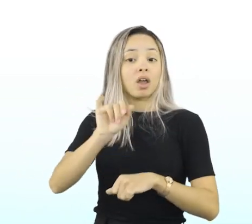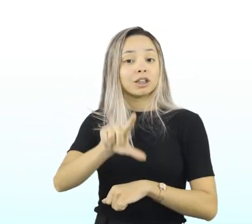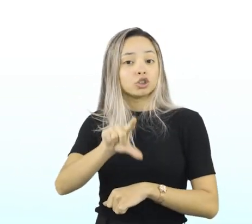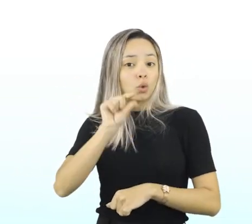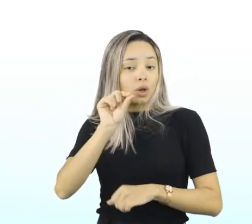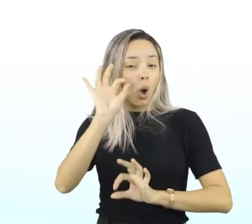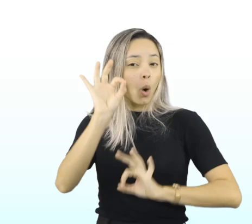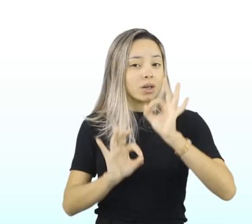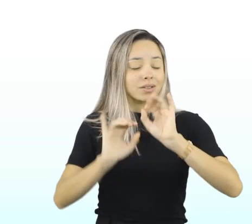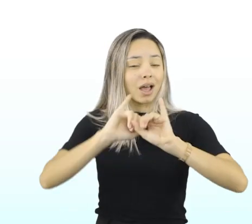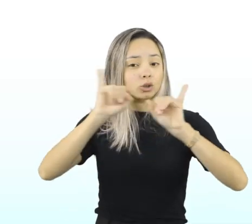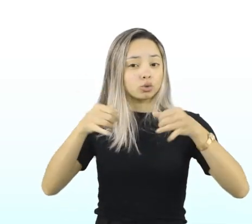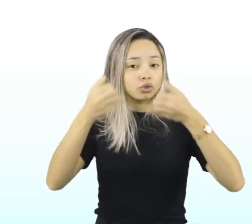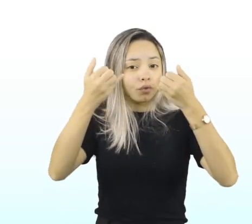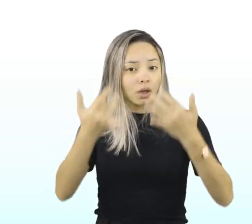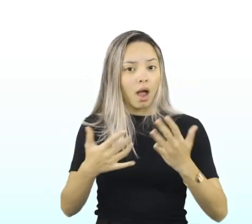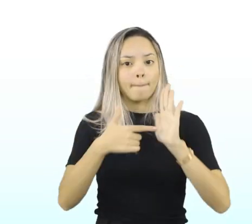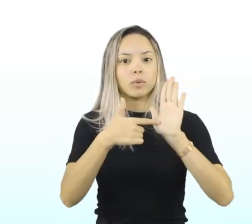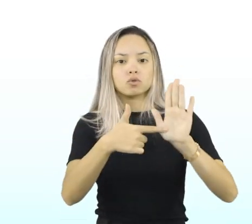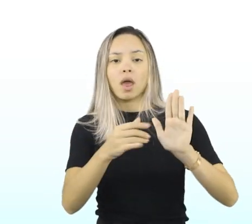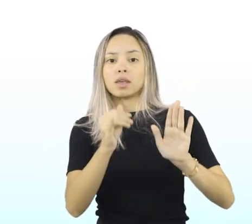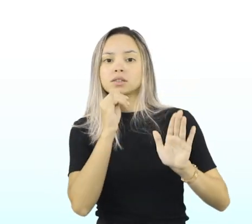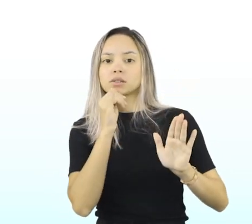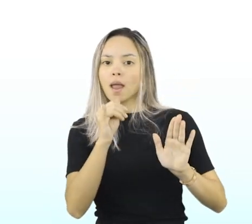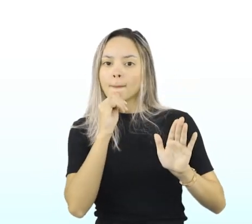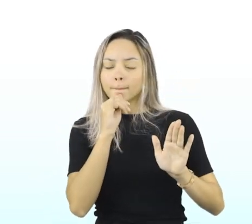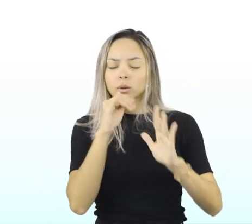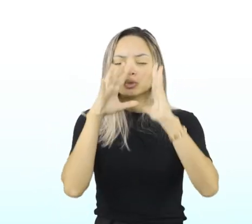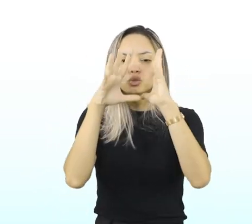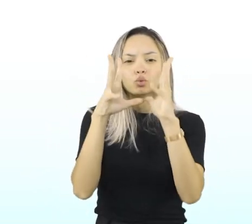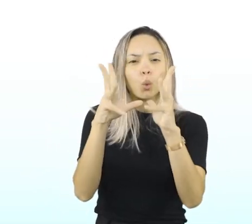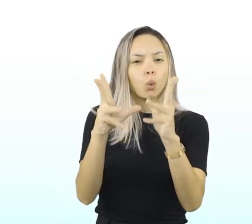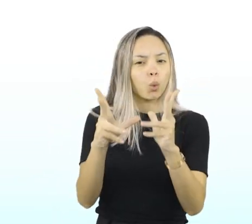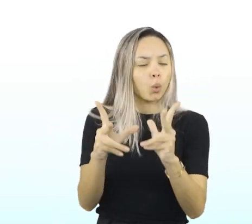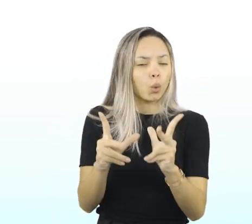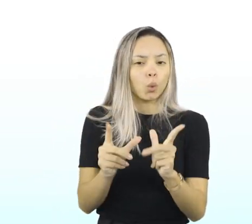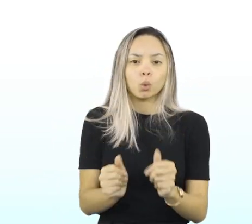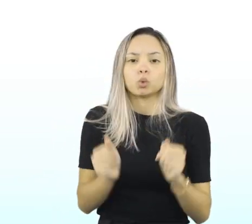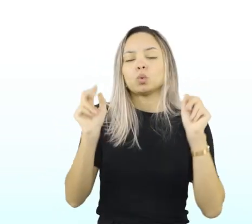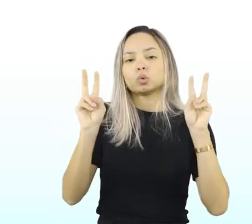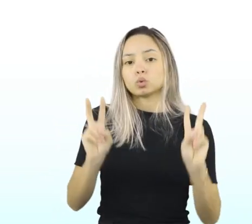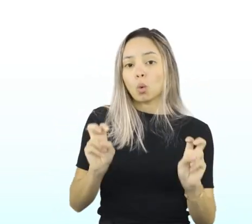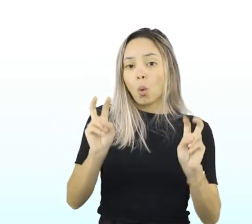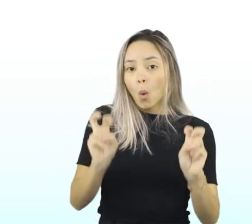parágrafos, você vai selecionar, organizar, justificar, exemplificar toda essa